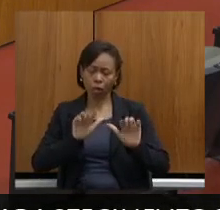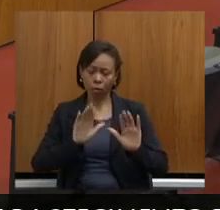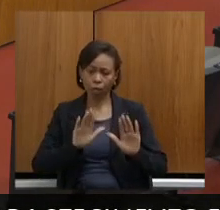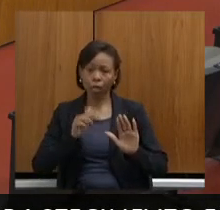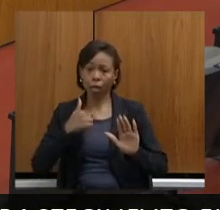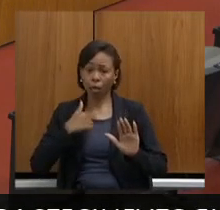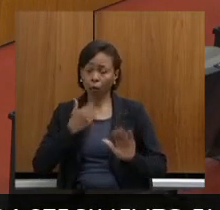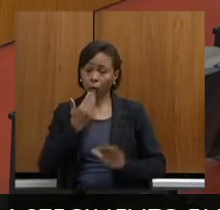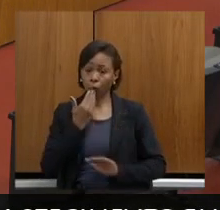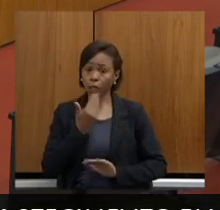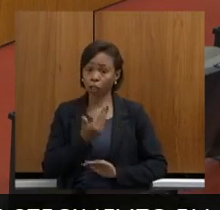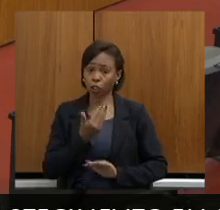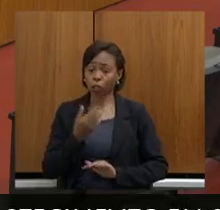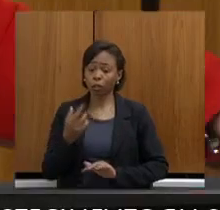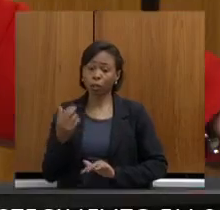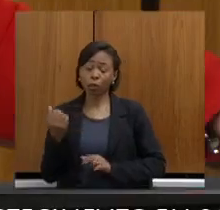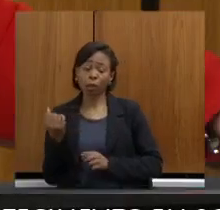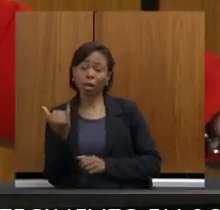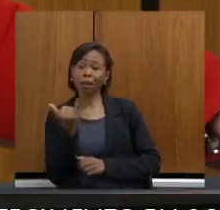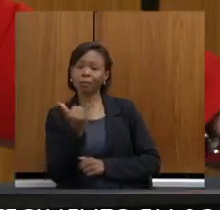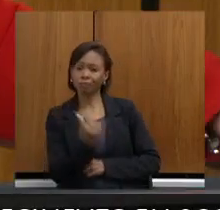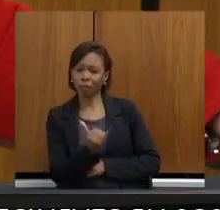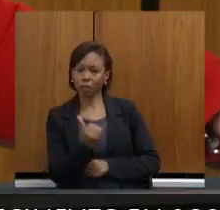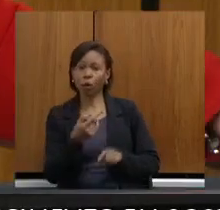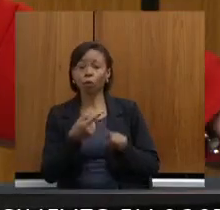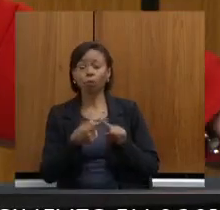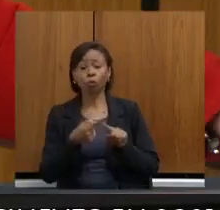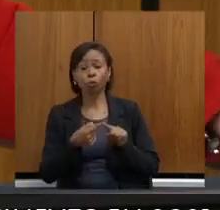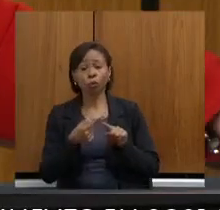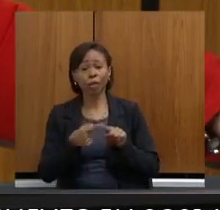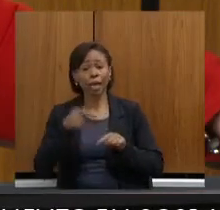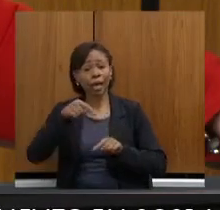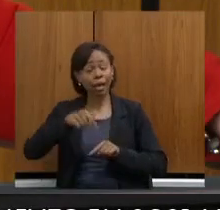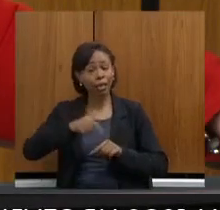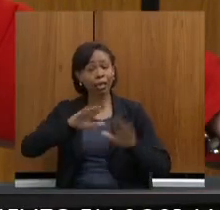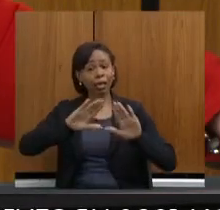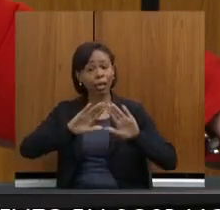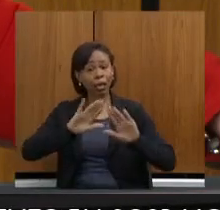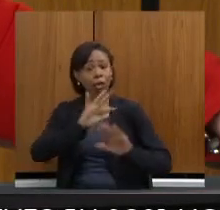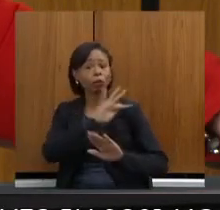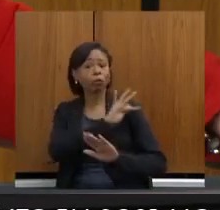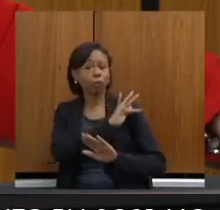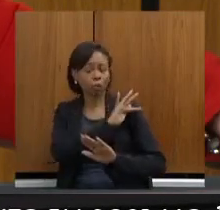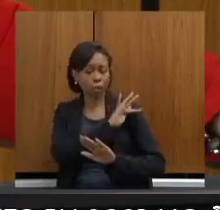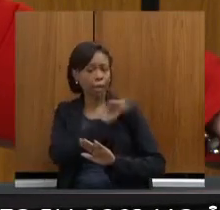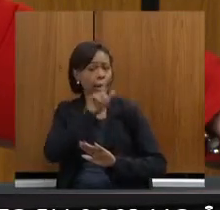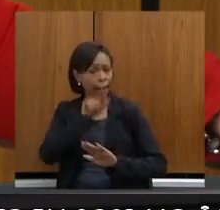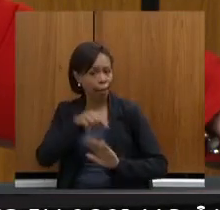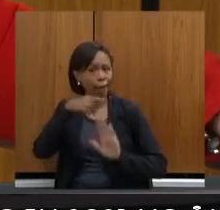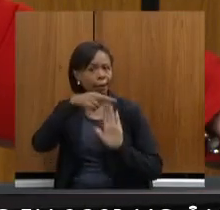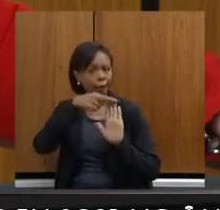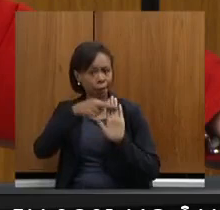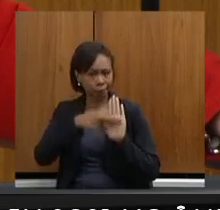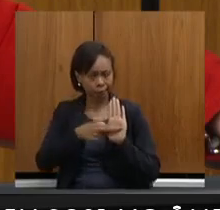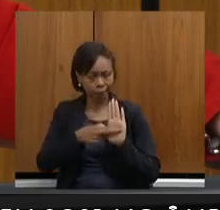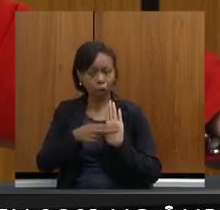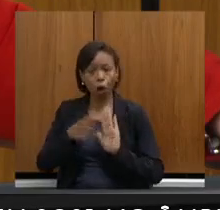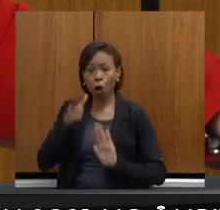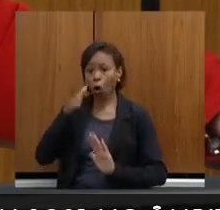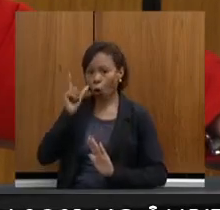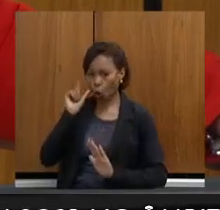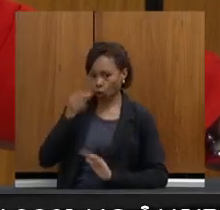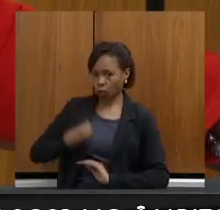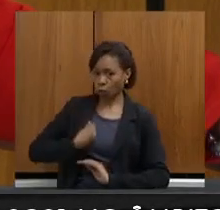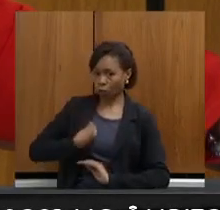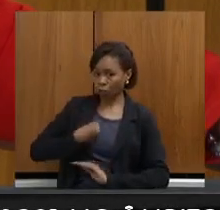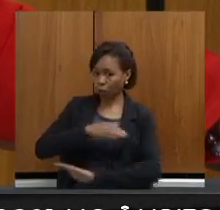de réplica que eu não vou utilizá-lo mais porque a dinâmica do Assembleia fiscaliza essa eu participei integralmente do primeiro dia